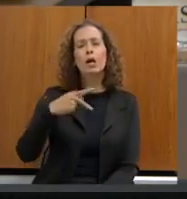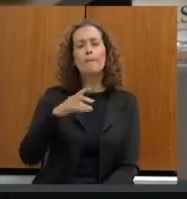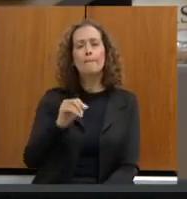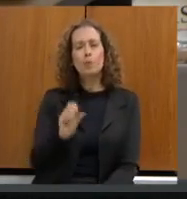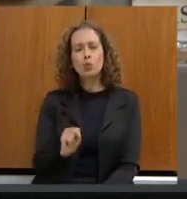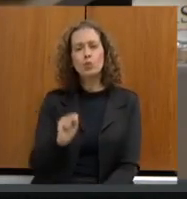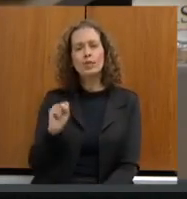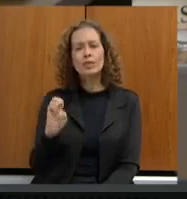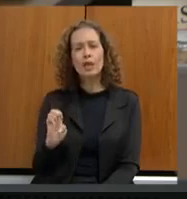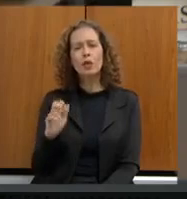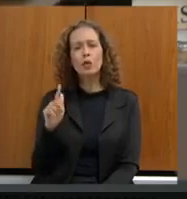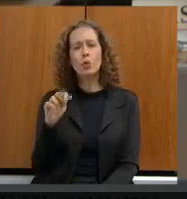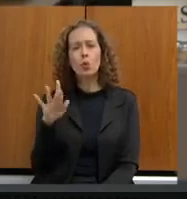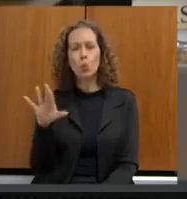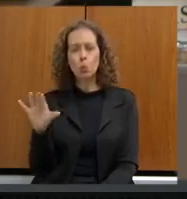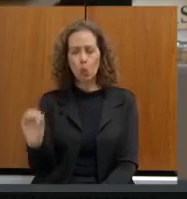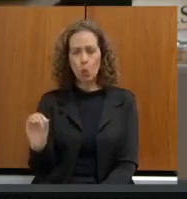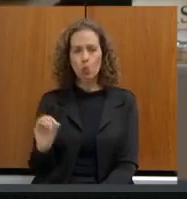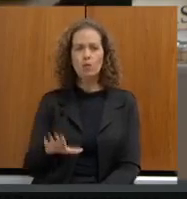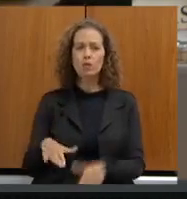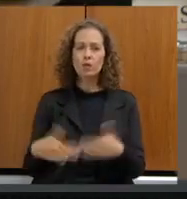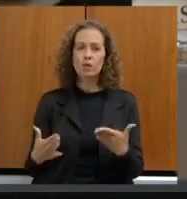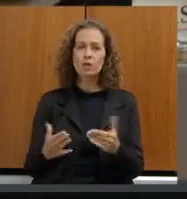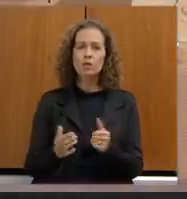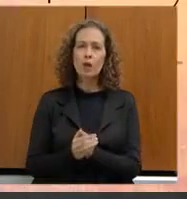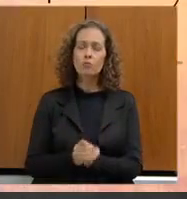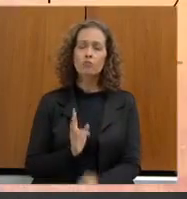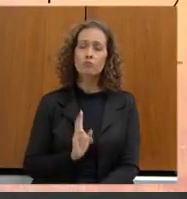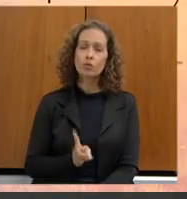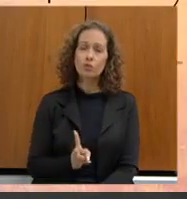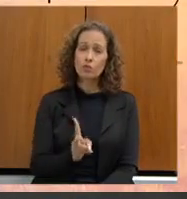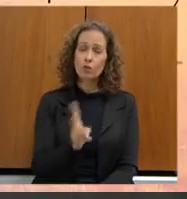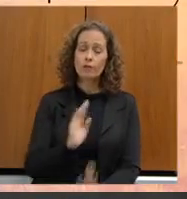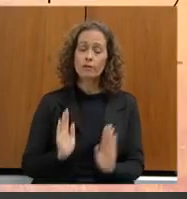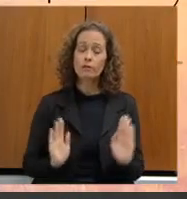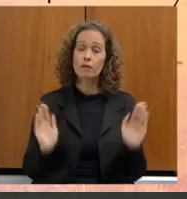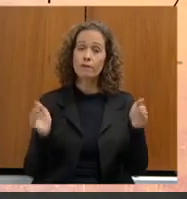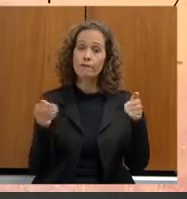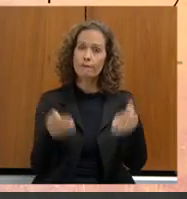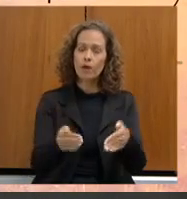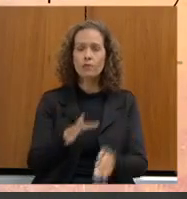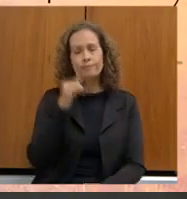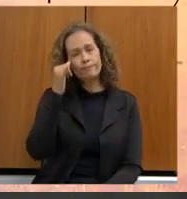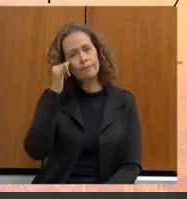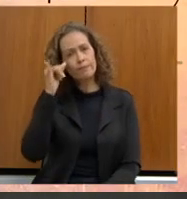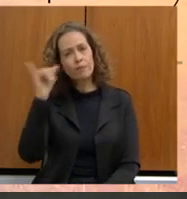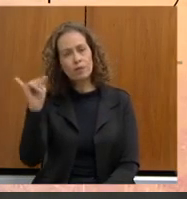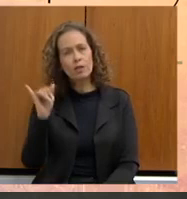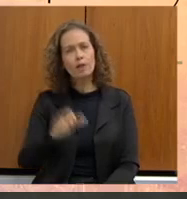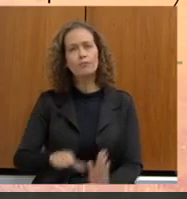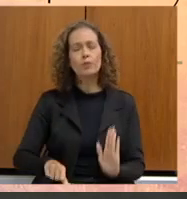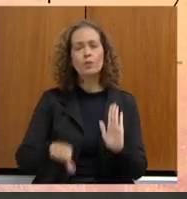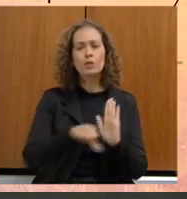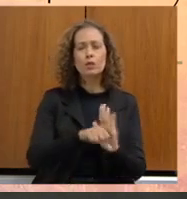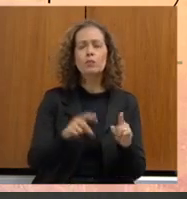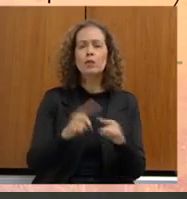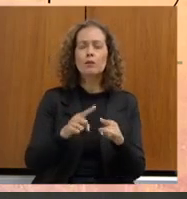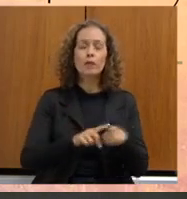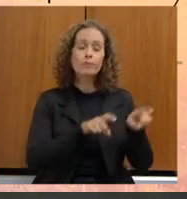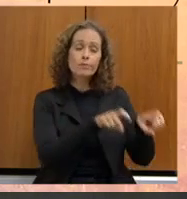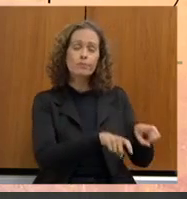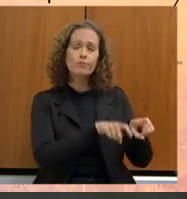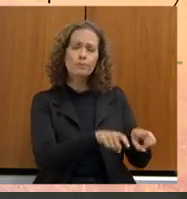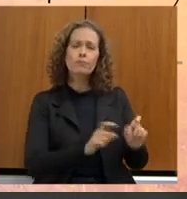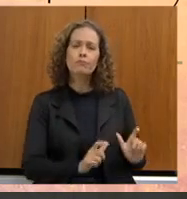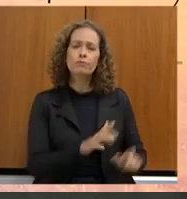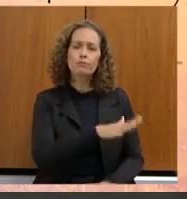Fantástico mais de 15 mil operações é uma operação continuada foca na prevenção criminal e sensação de segurança na área rural é para